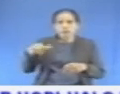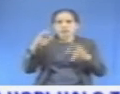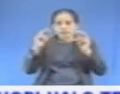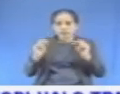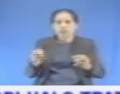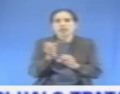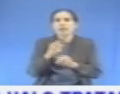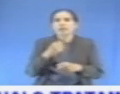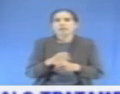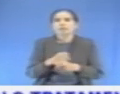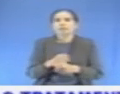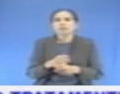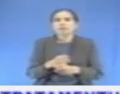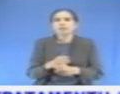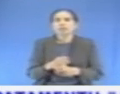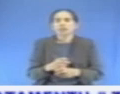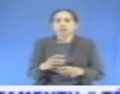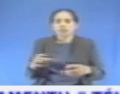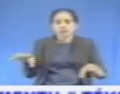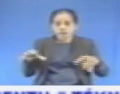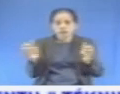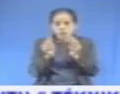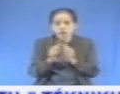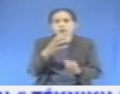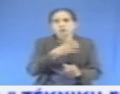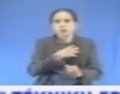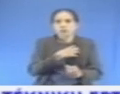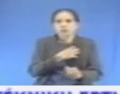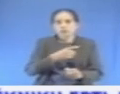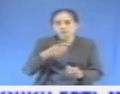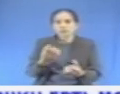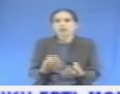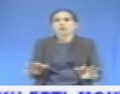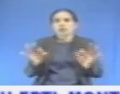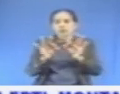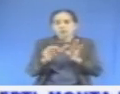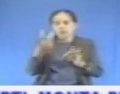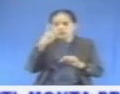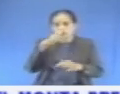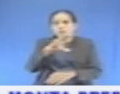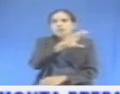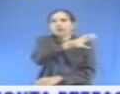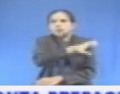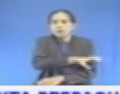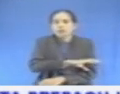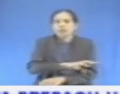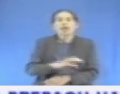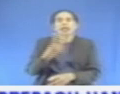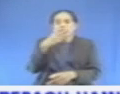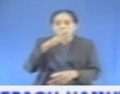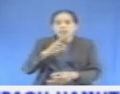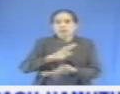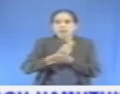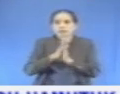acerta o pentele, para não é importante, maca, hariliuba, segurança, ou hariliuba, estabilidade. Para